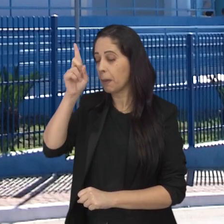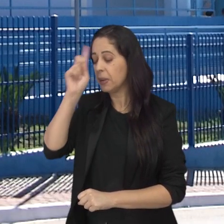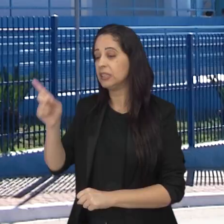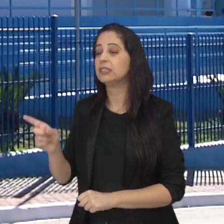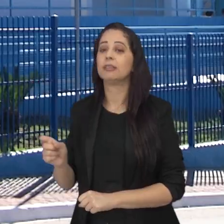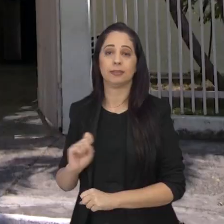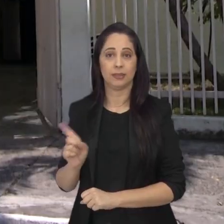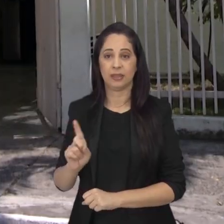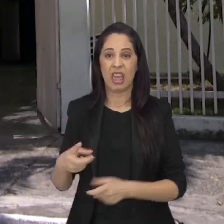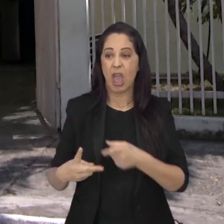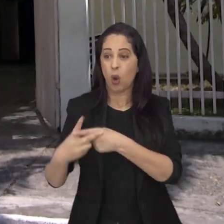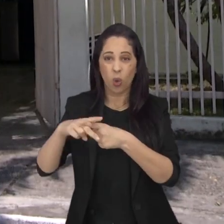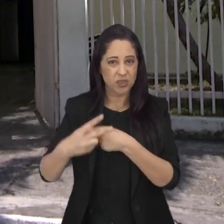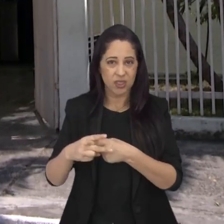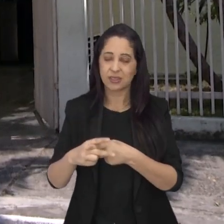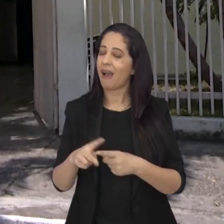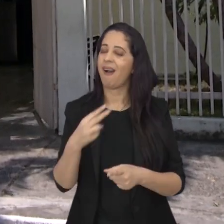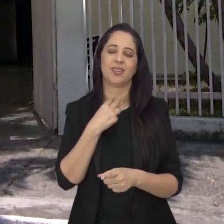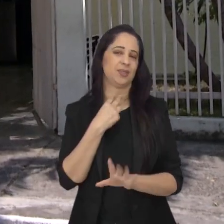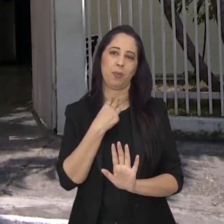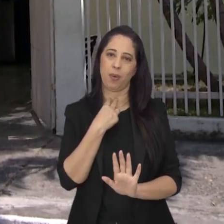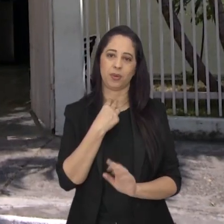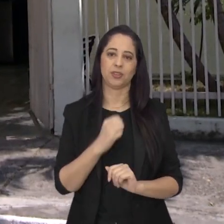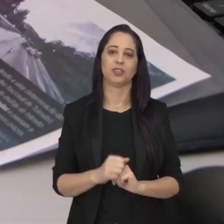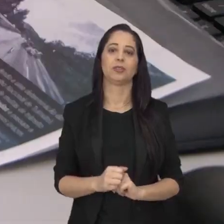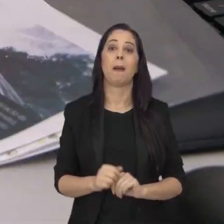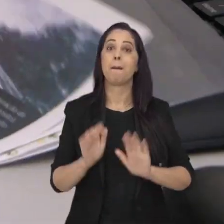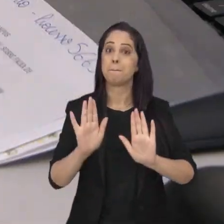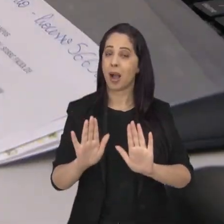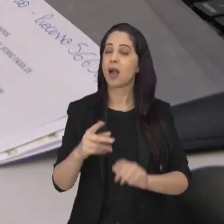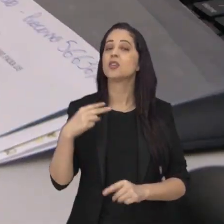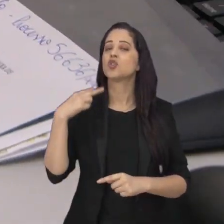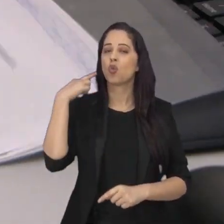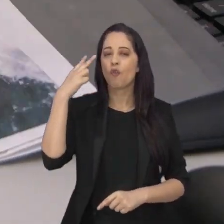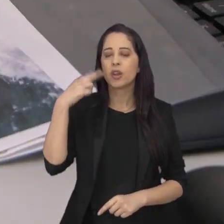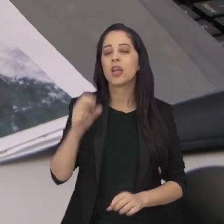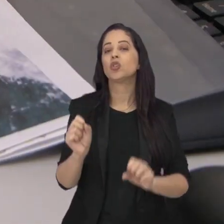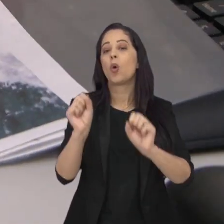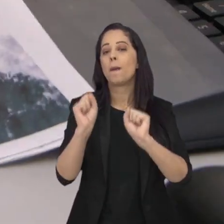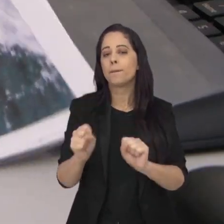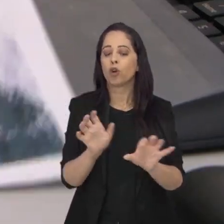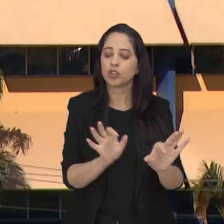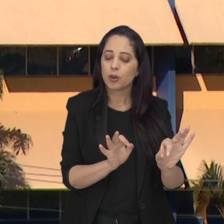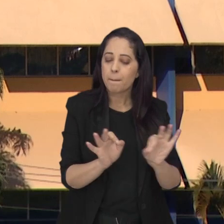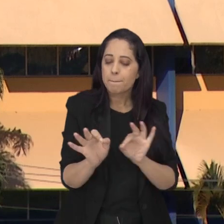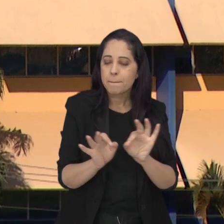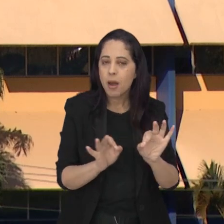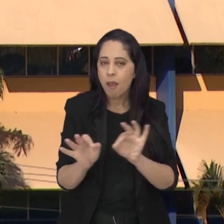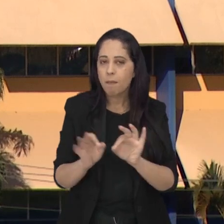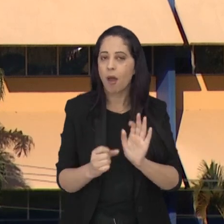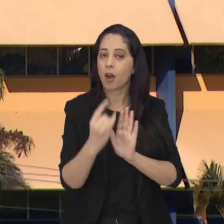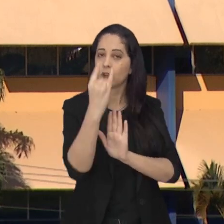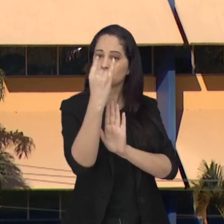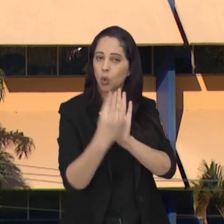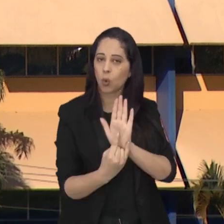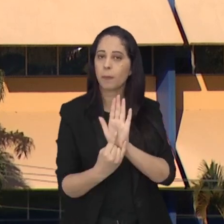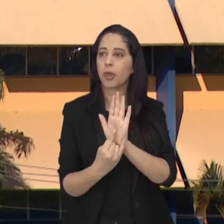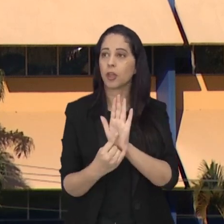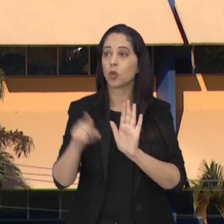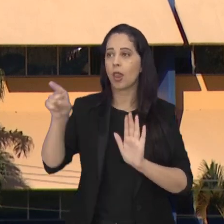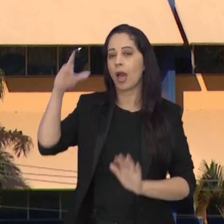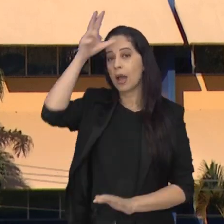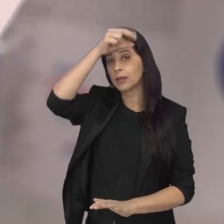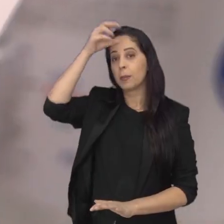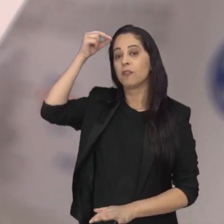uma escola ou contratar um profissional de saúde. Mas ele pode e deve fazer com que a prefeitura tome ciência